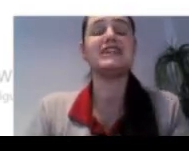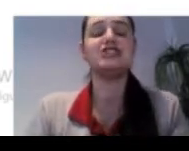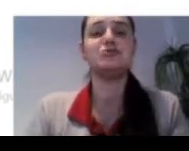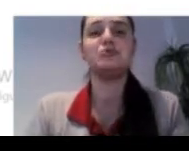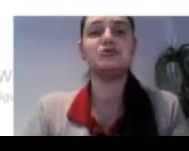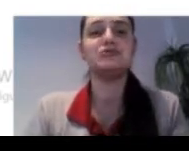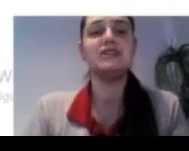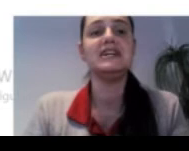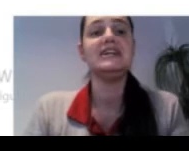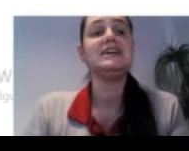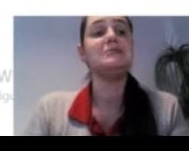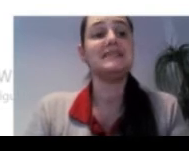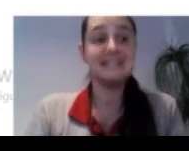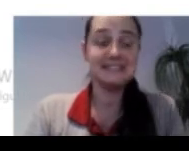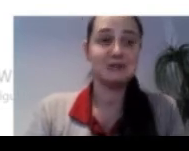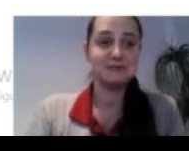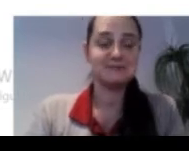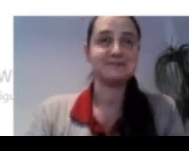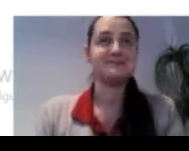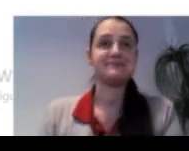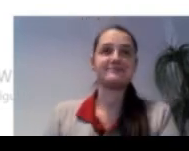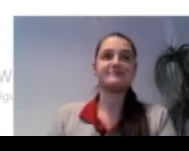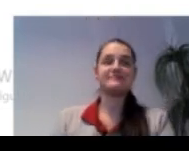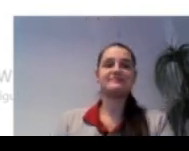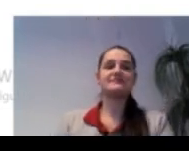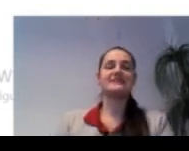mais contagioso e mais letal.